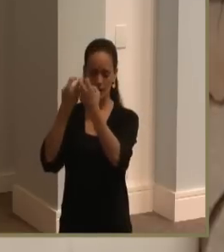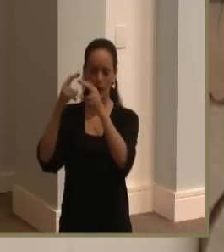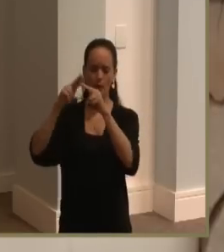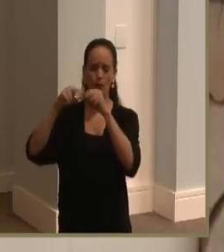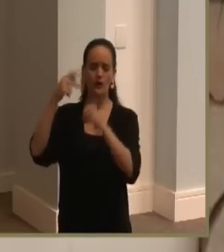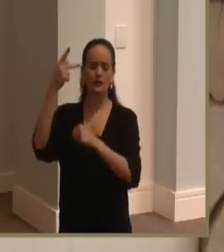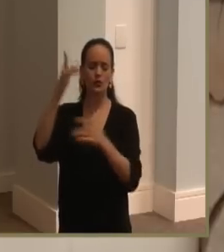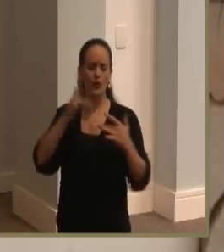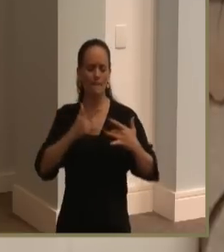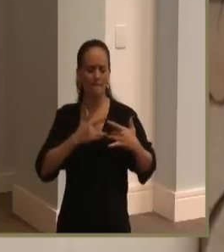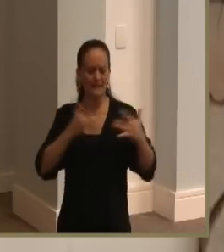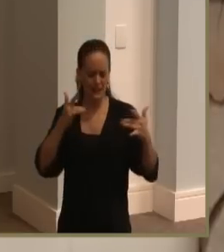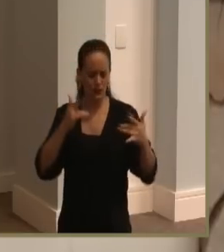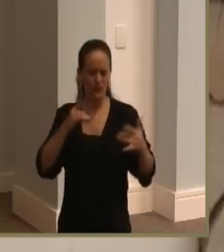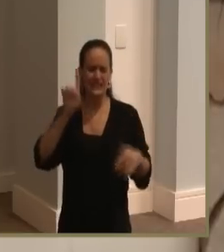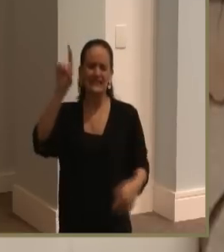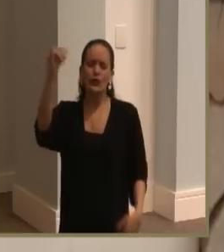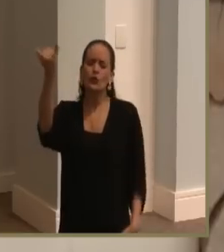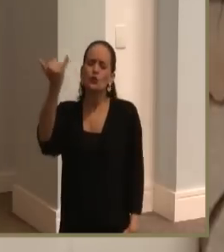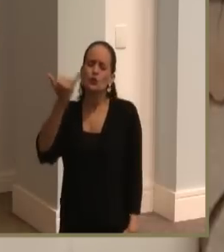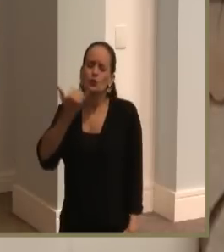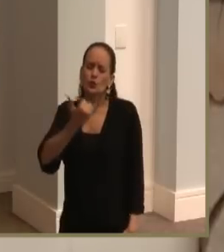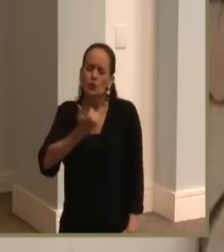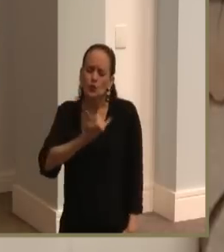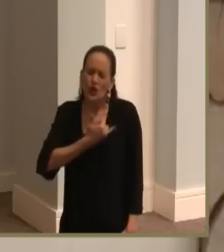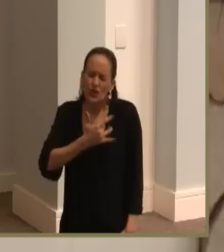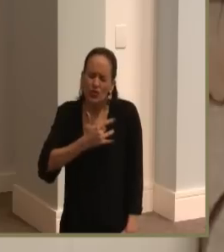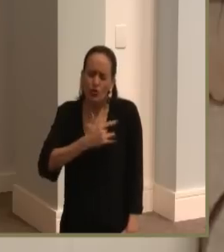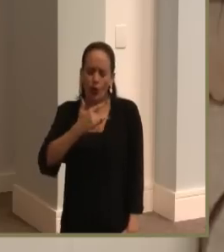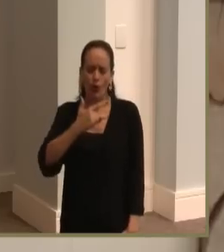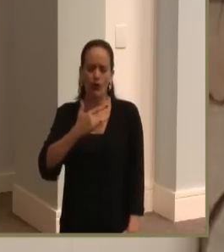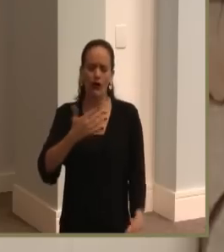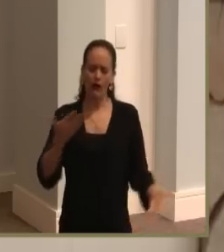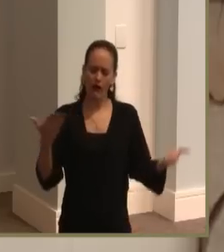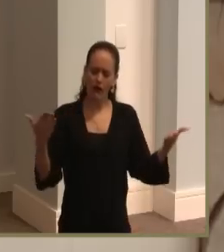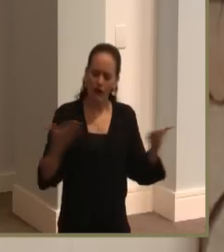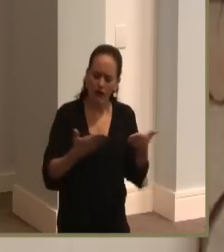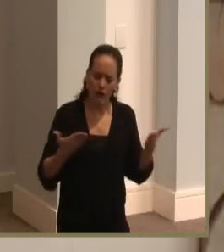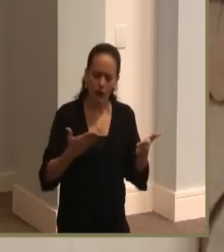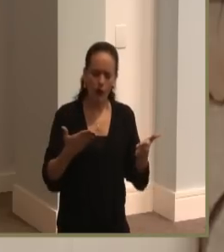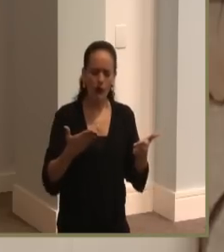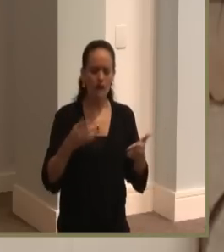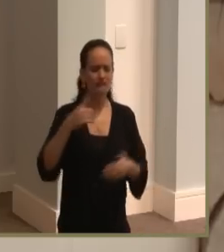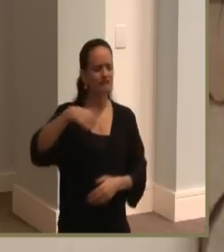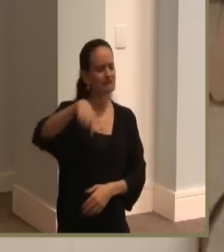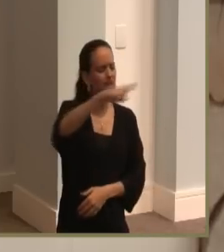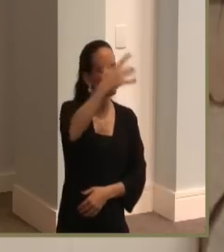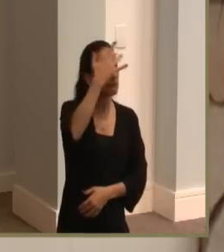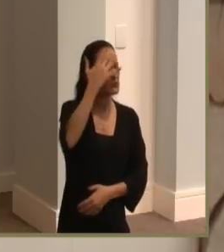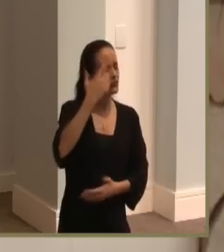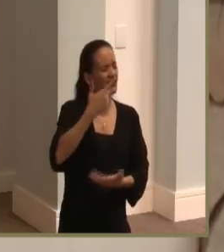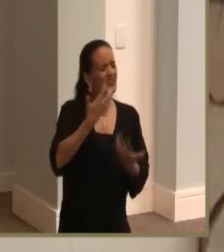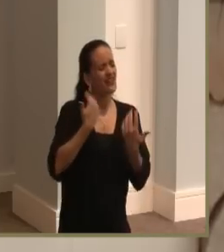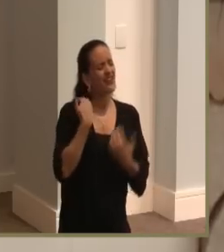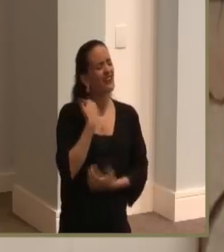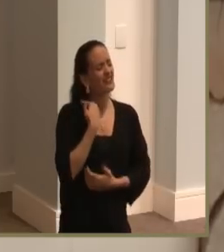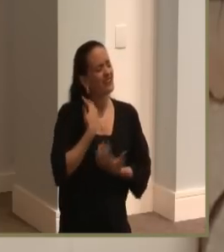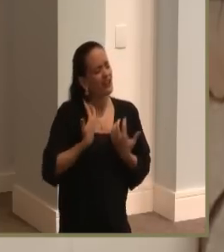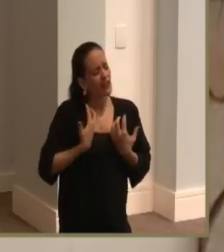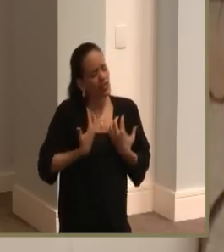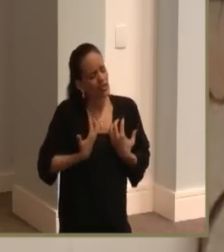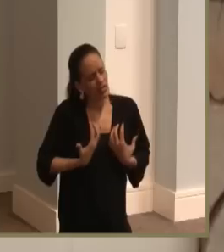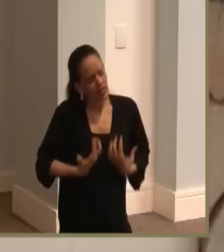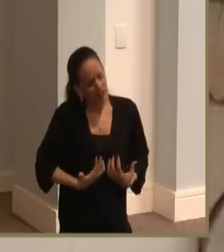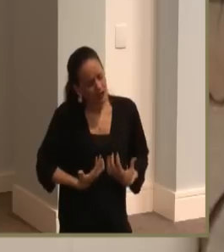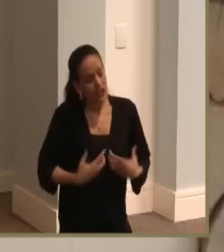tu fales conosco, Pai. Fale de maneira especial aquele que está aqui cansado ou cansada, Deus, e que